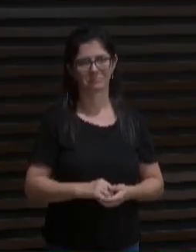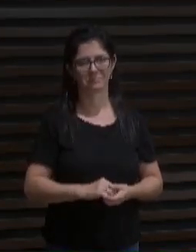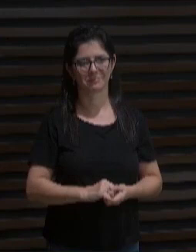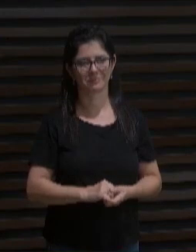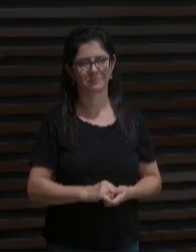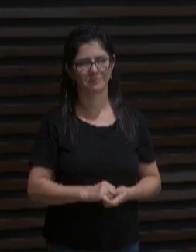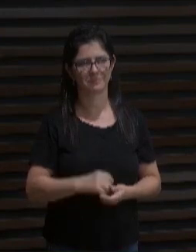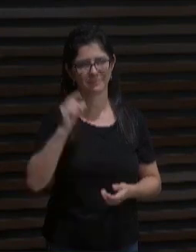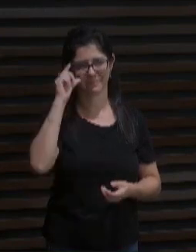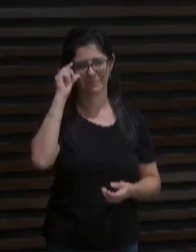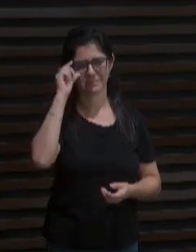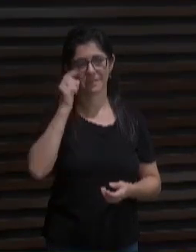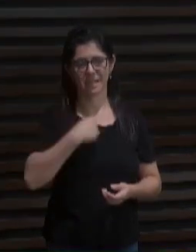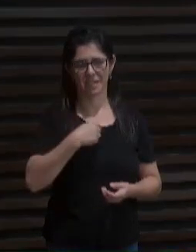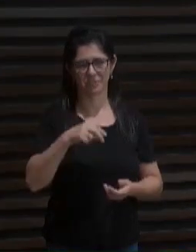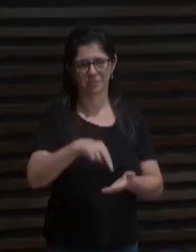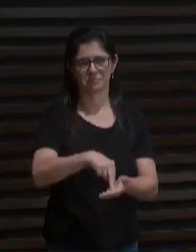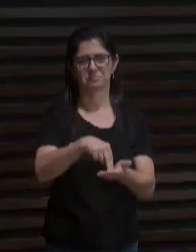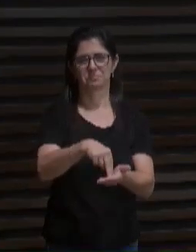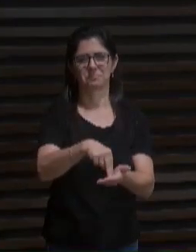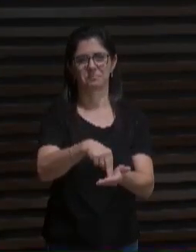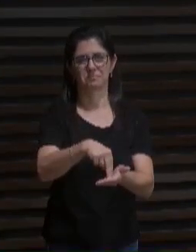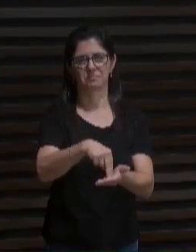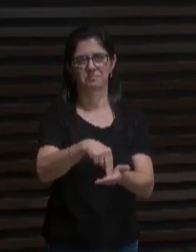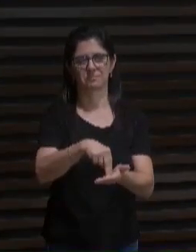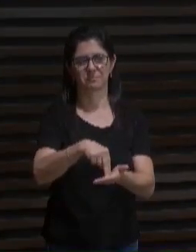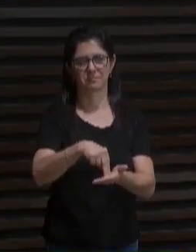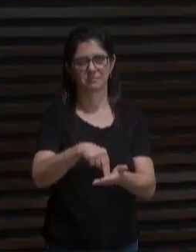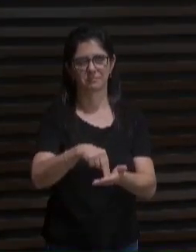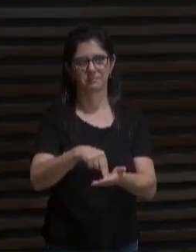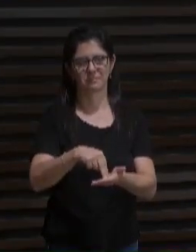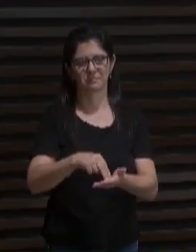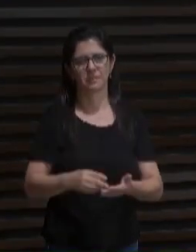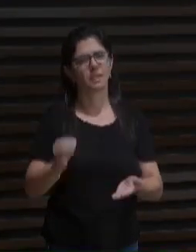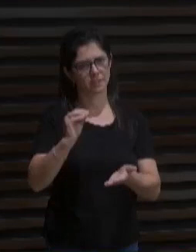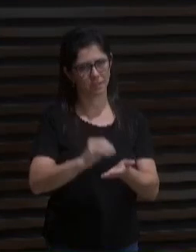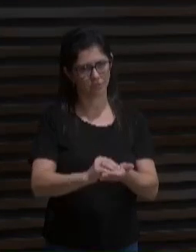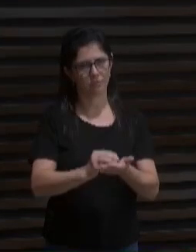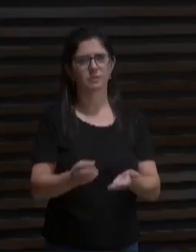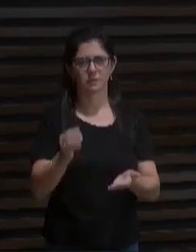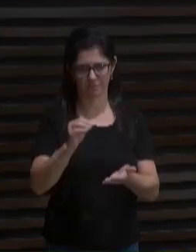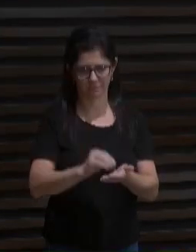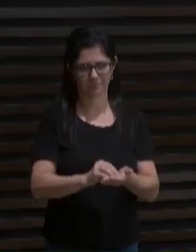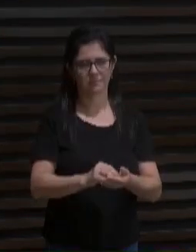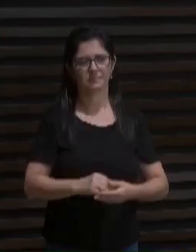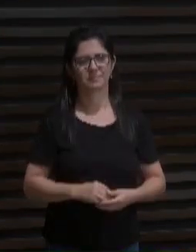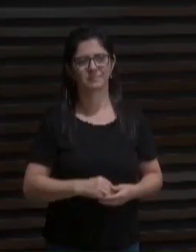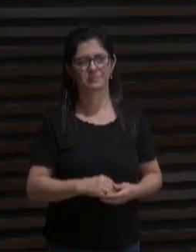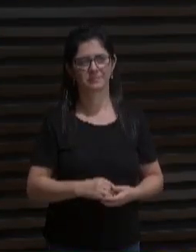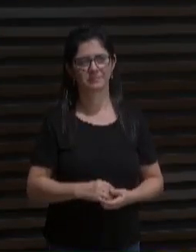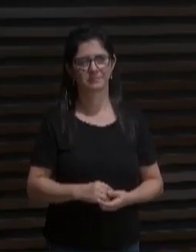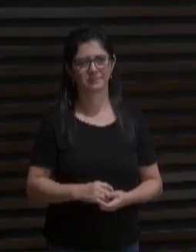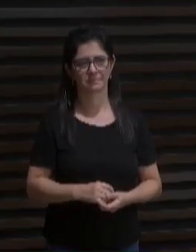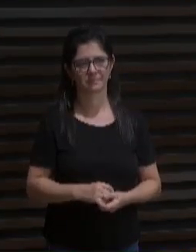radical. Eu estou radical como Reese Howells era radical. Entregou, está entregado. Está entregue.